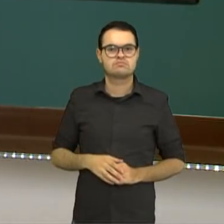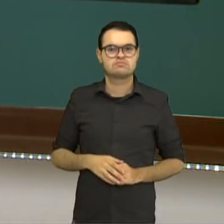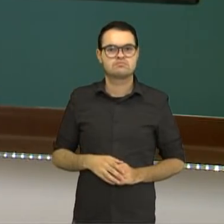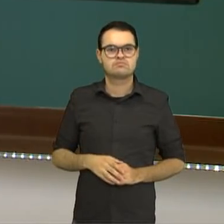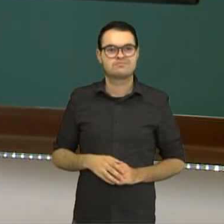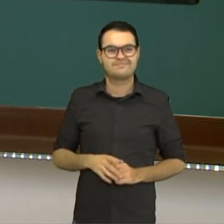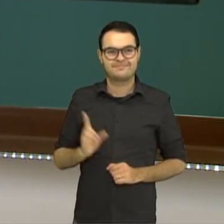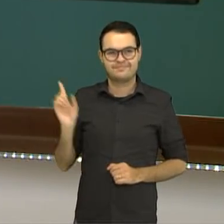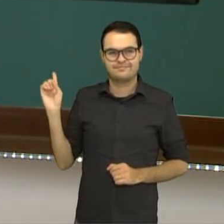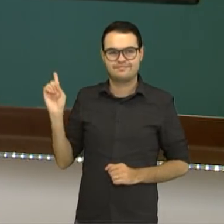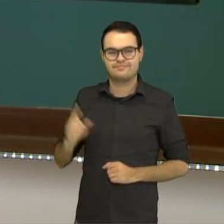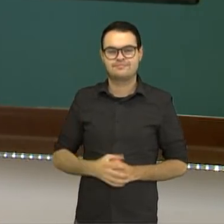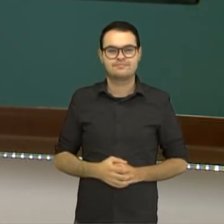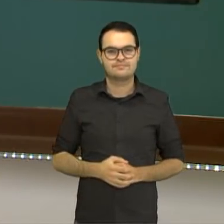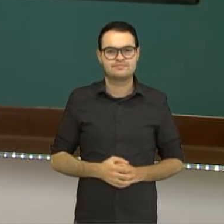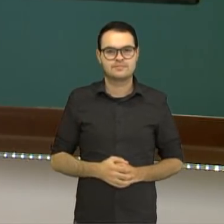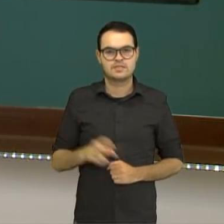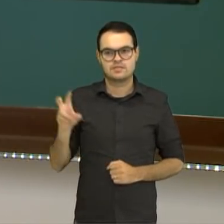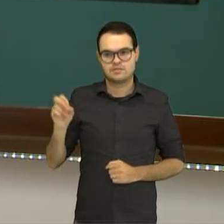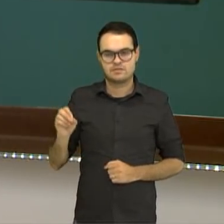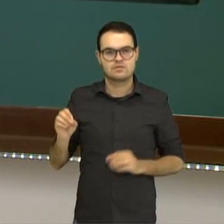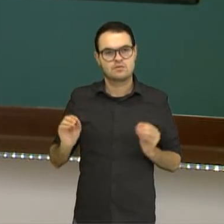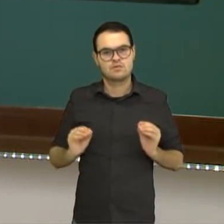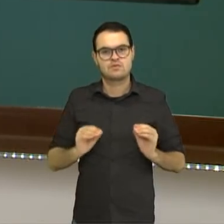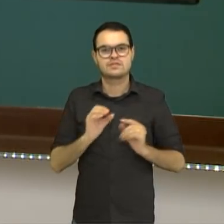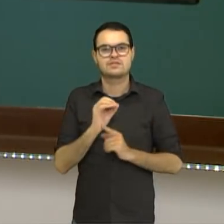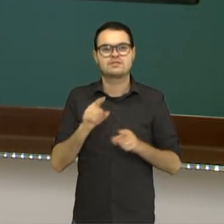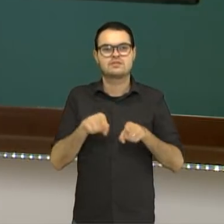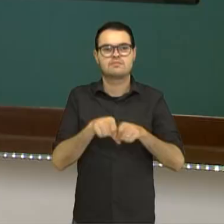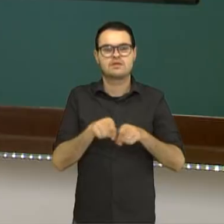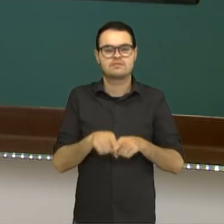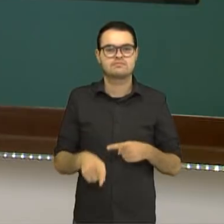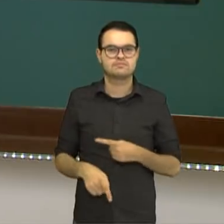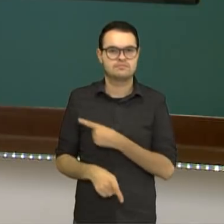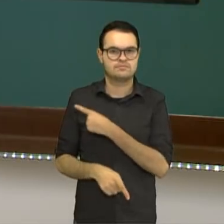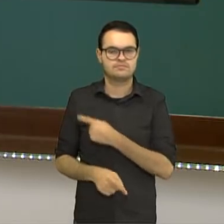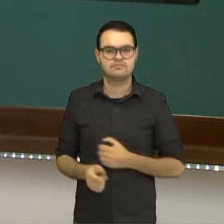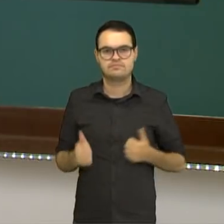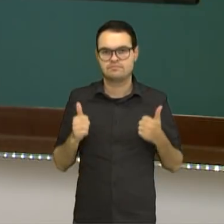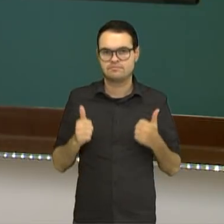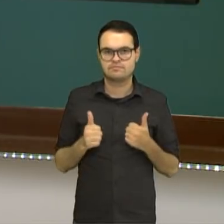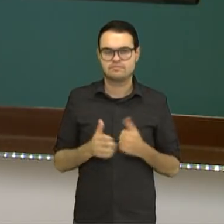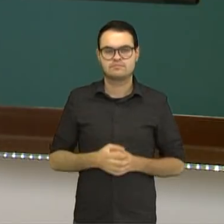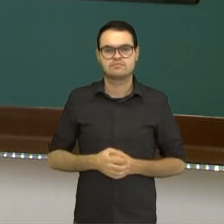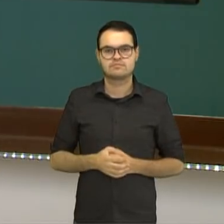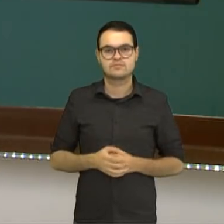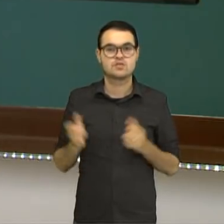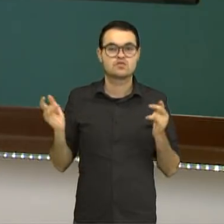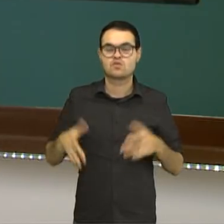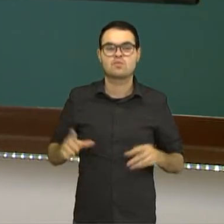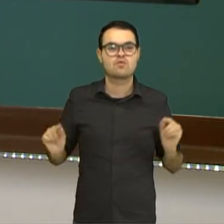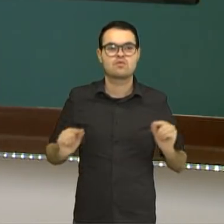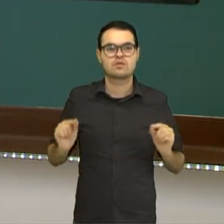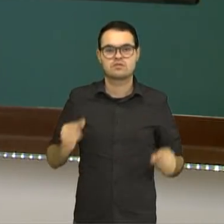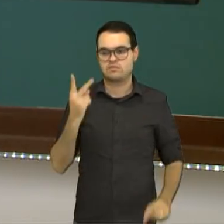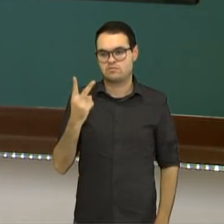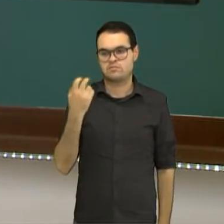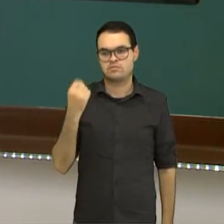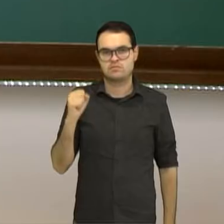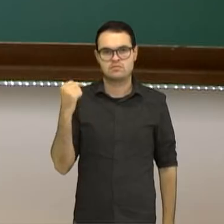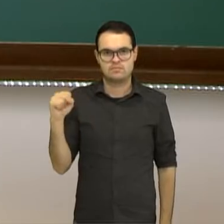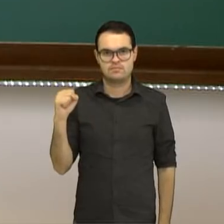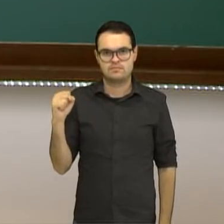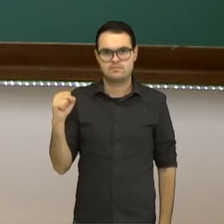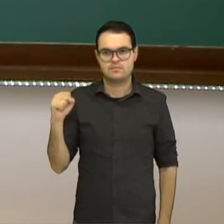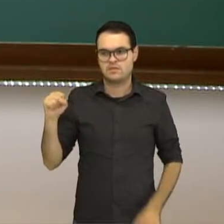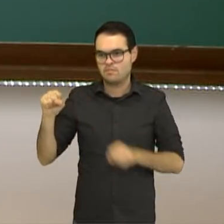Então, 1.800 também posso tirar ali do 362 mil, certo? E me sobrou quem? 288. Então,